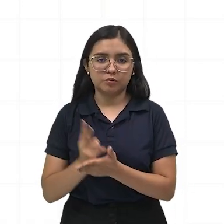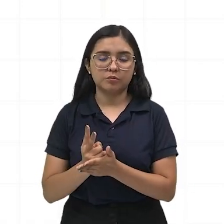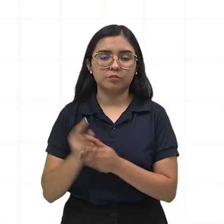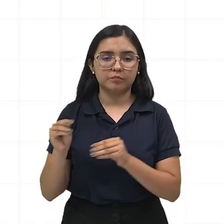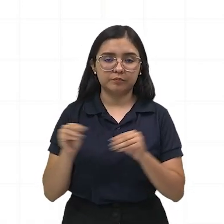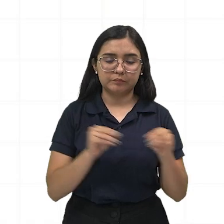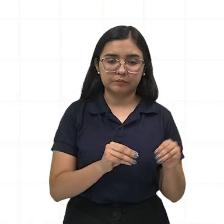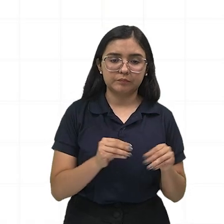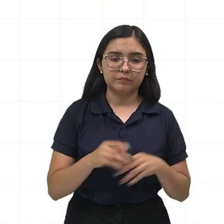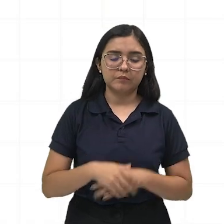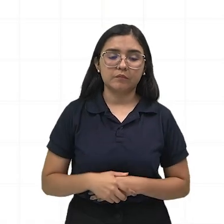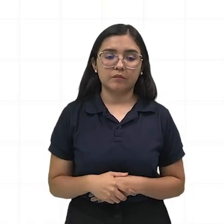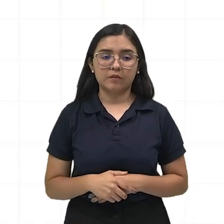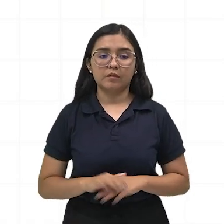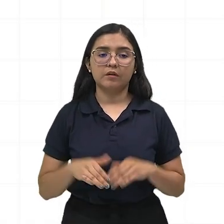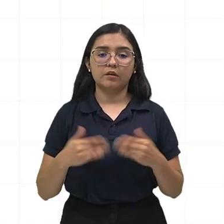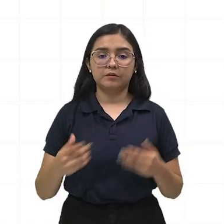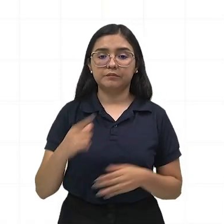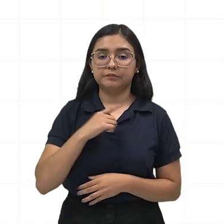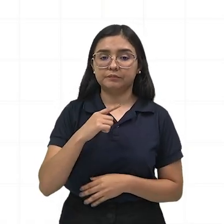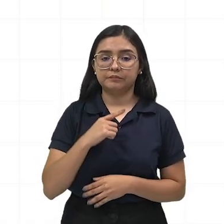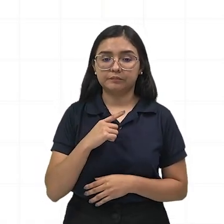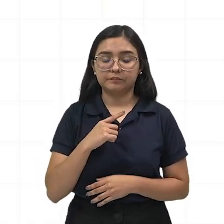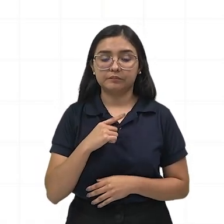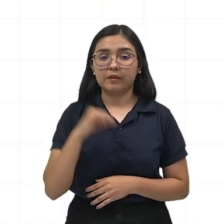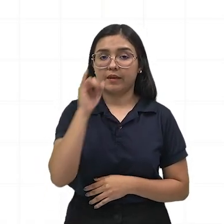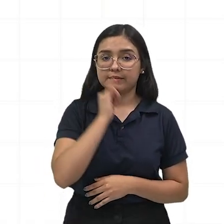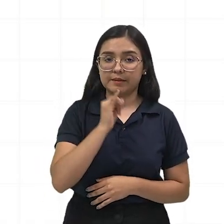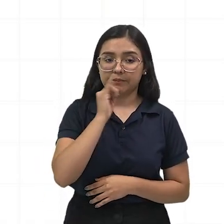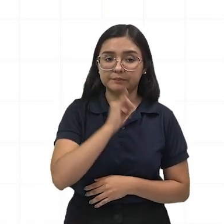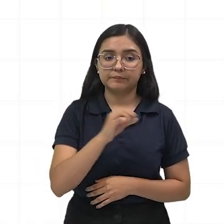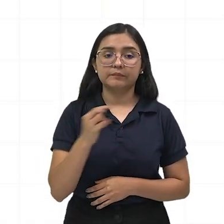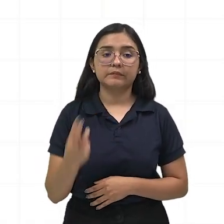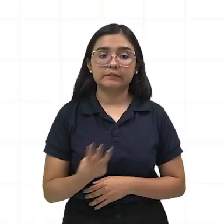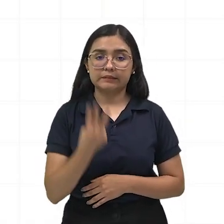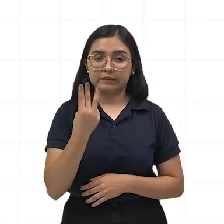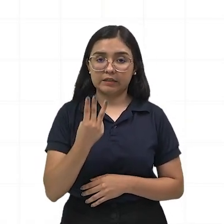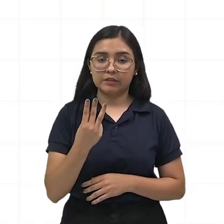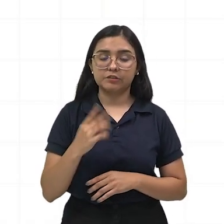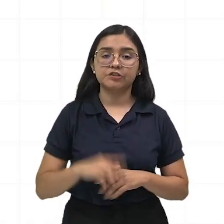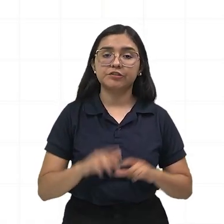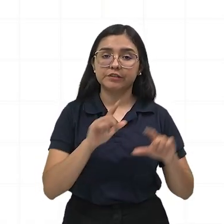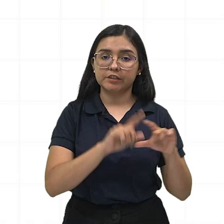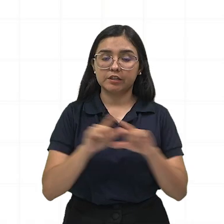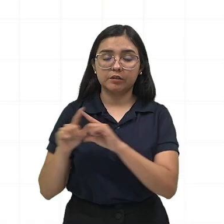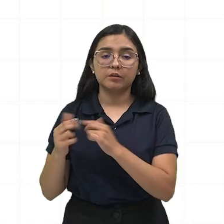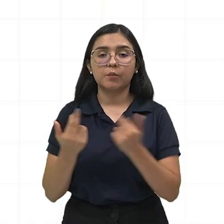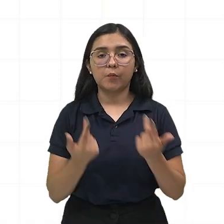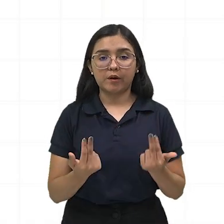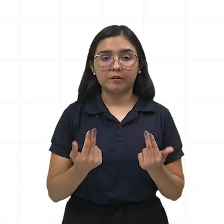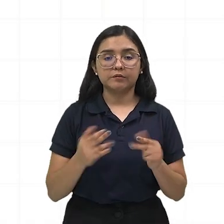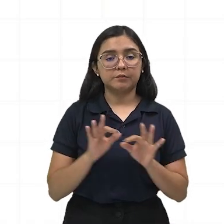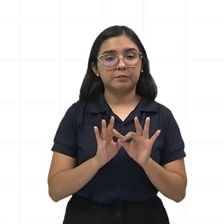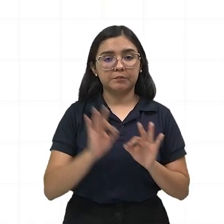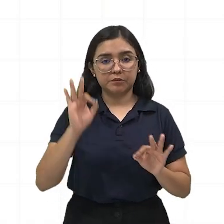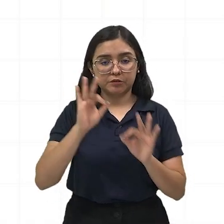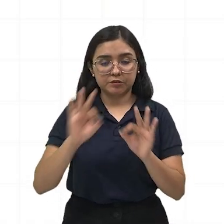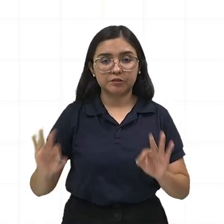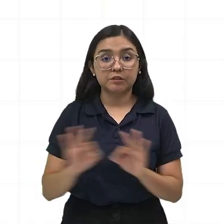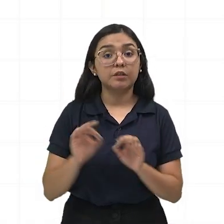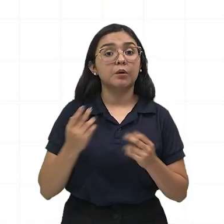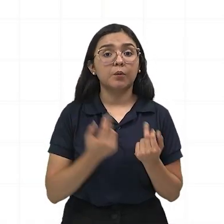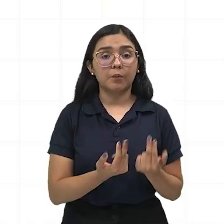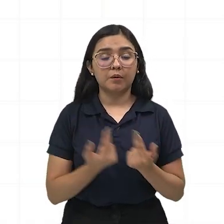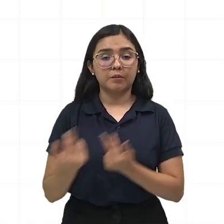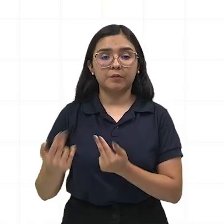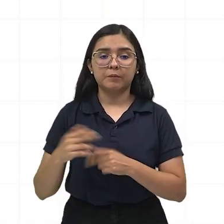Exemplo, nós veremos aí então dois triângulos, né, congruentes, ou seja, né, eles têm medidas iguais. Podemos